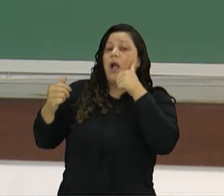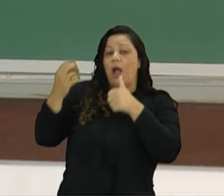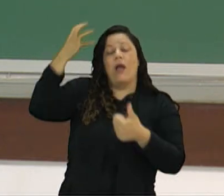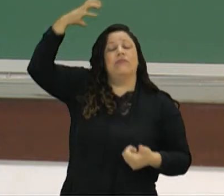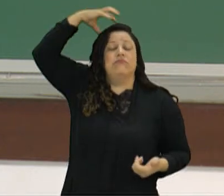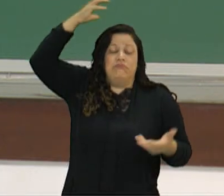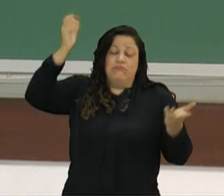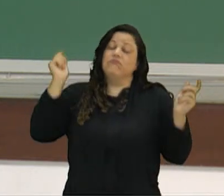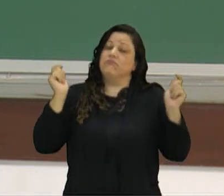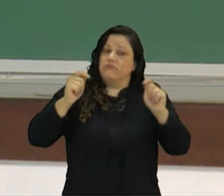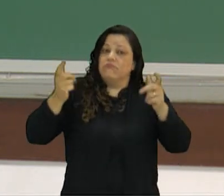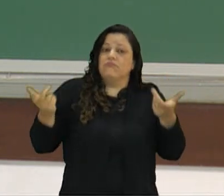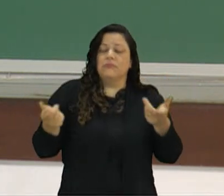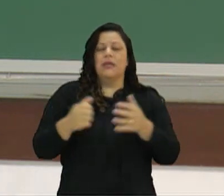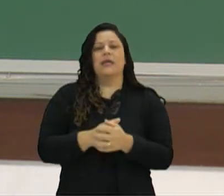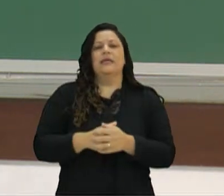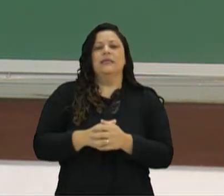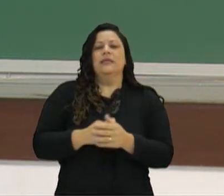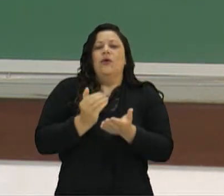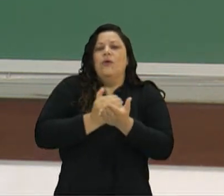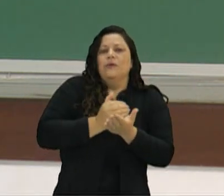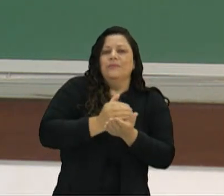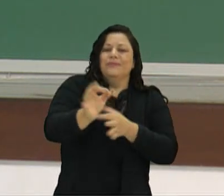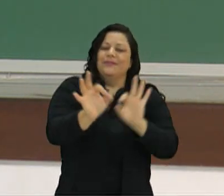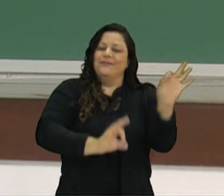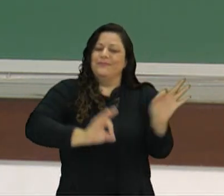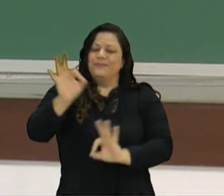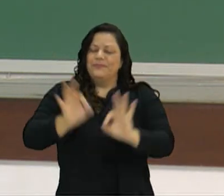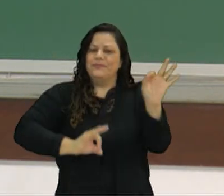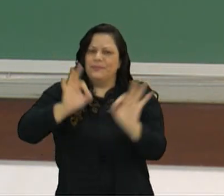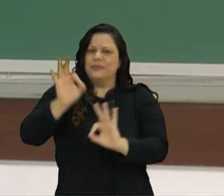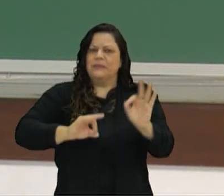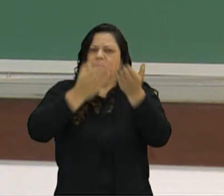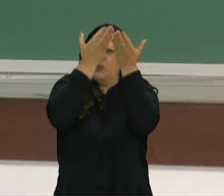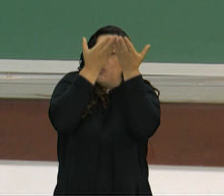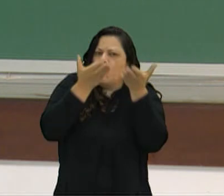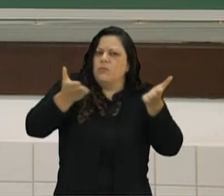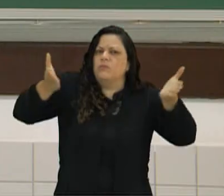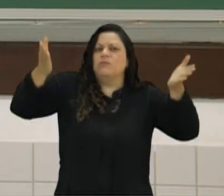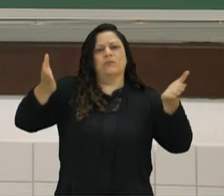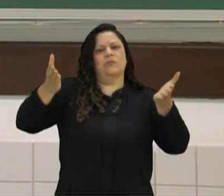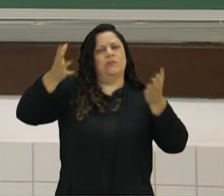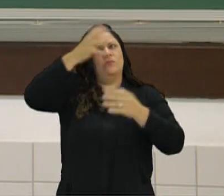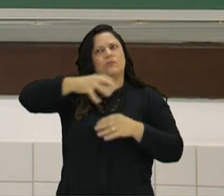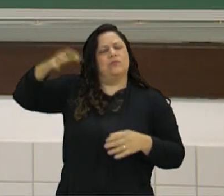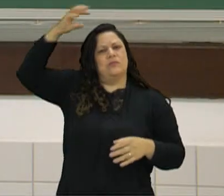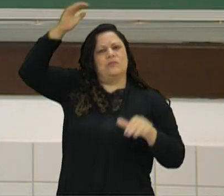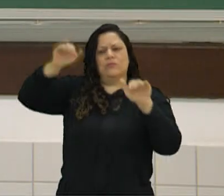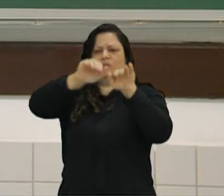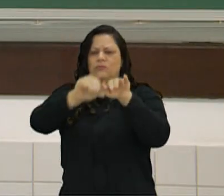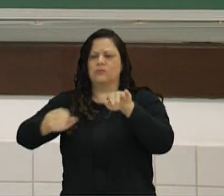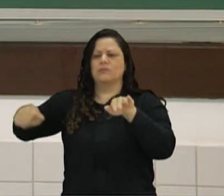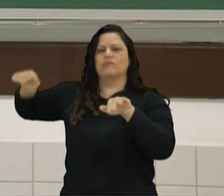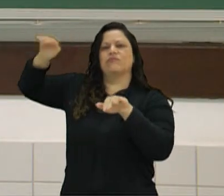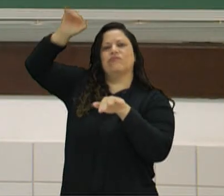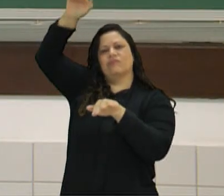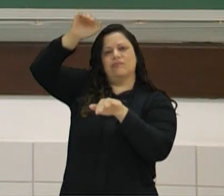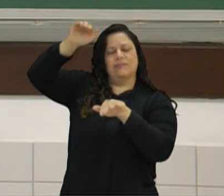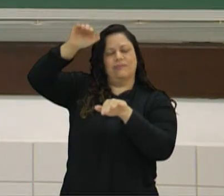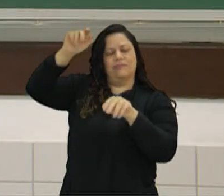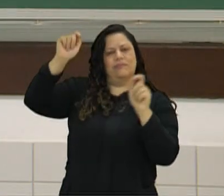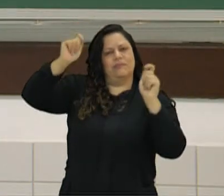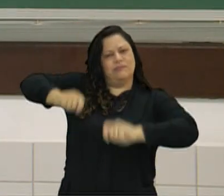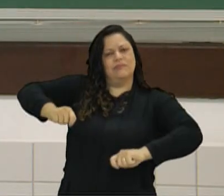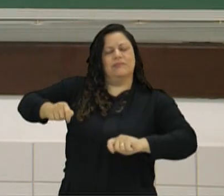de organização do poder é o princípio da honra, né? E essa honra, ela é conferida a partir de um